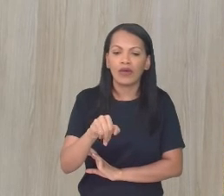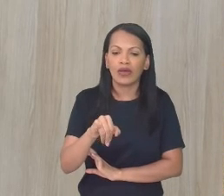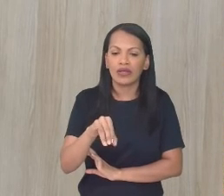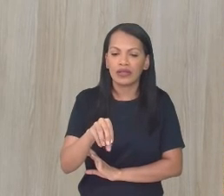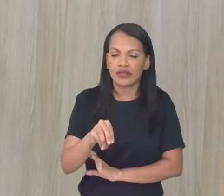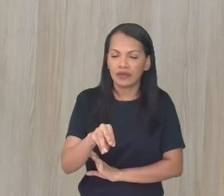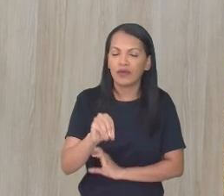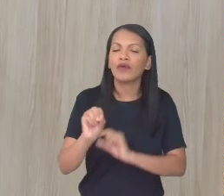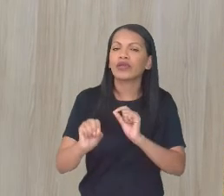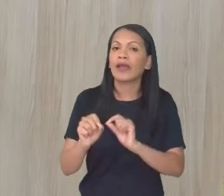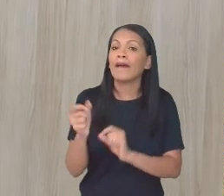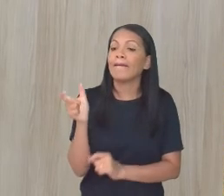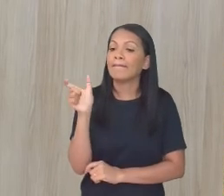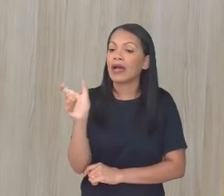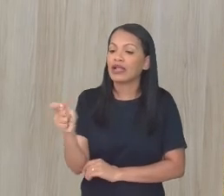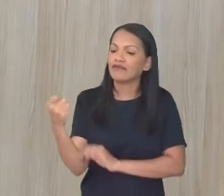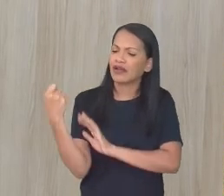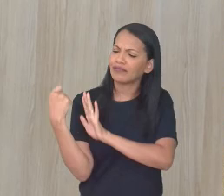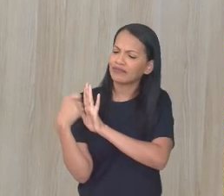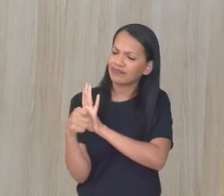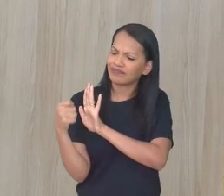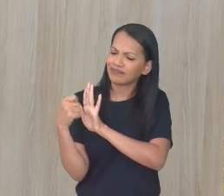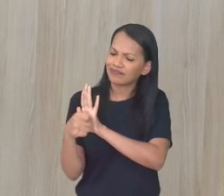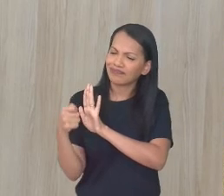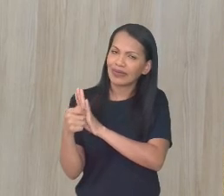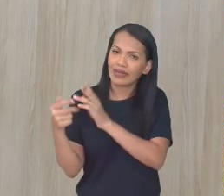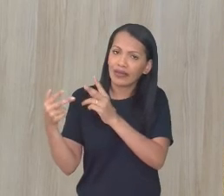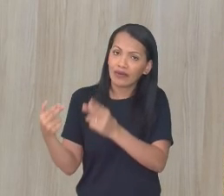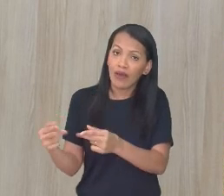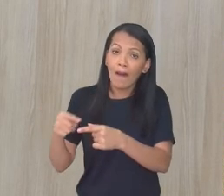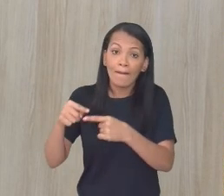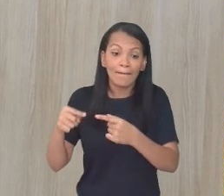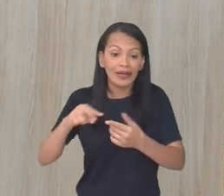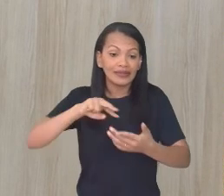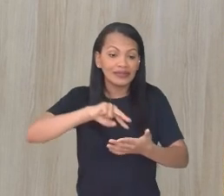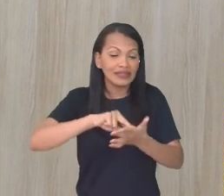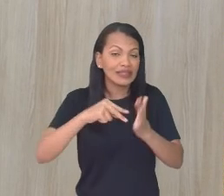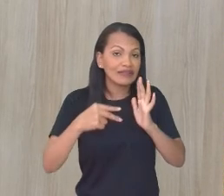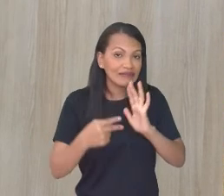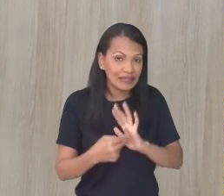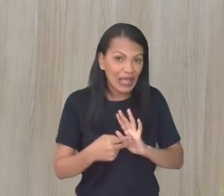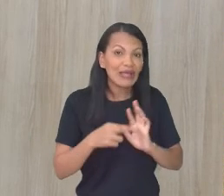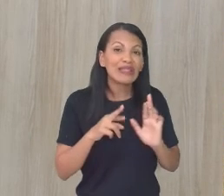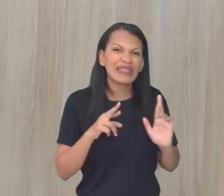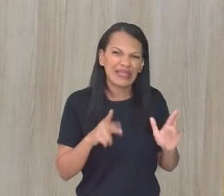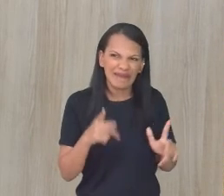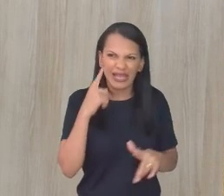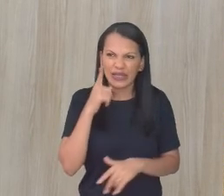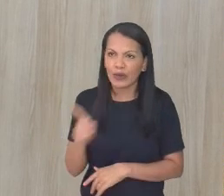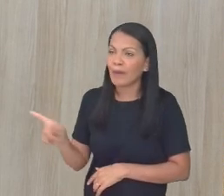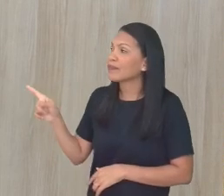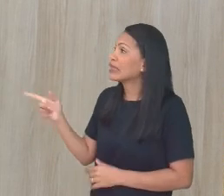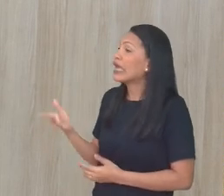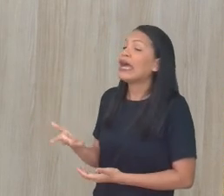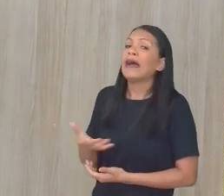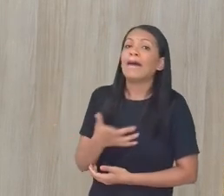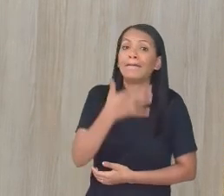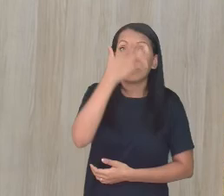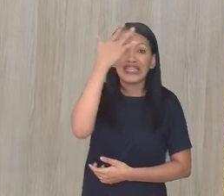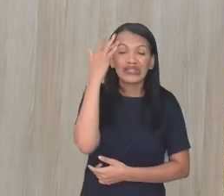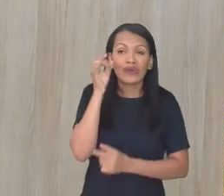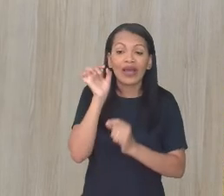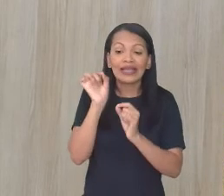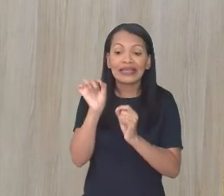mesma grafia, com significados diferentes, não é? Elas mudam também de classe gramatical. Uma